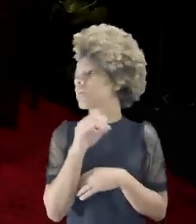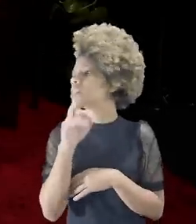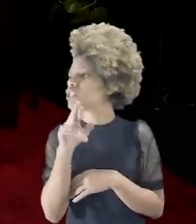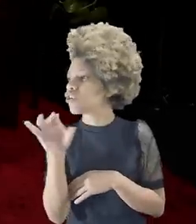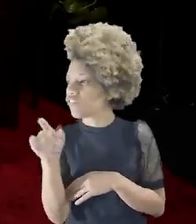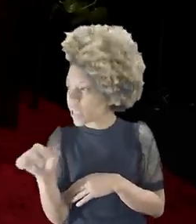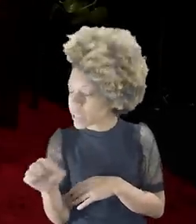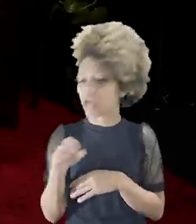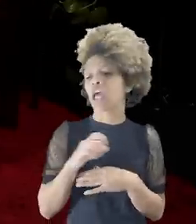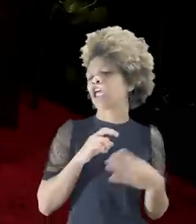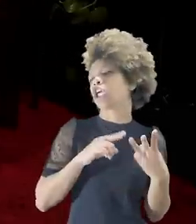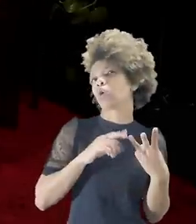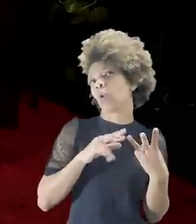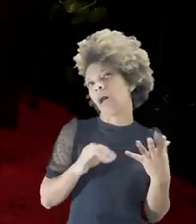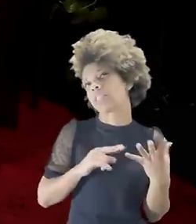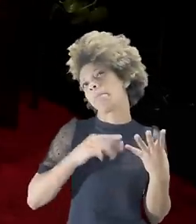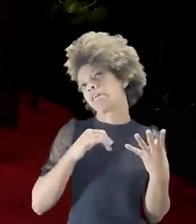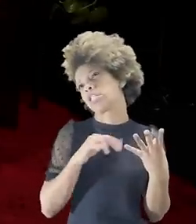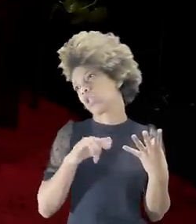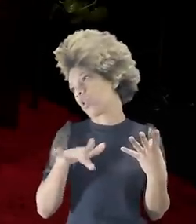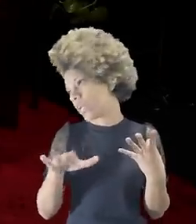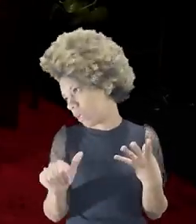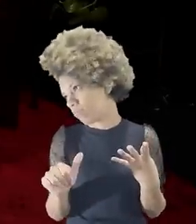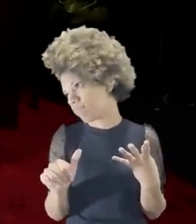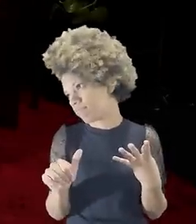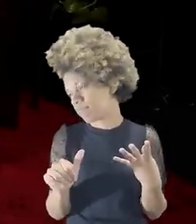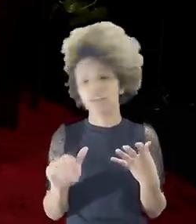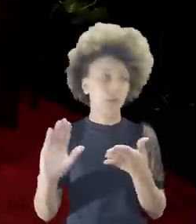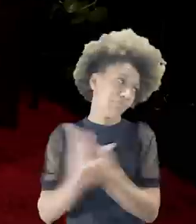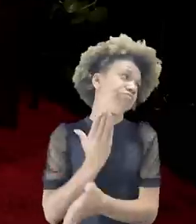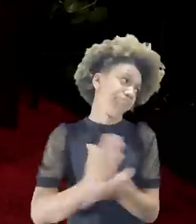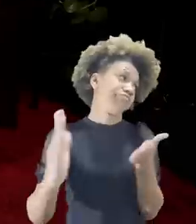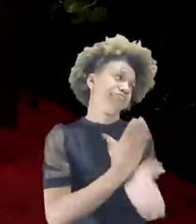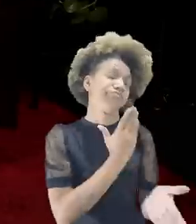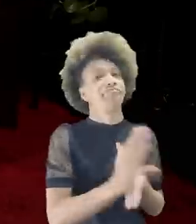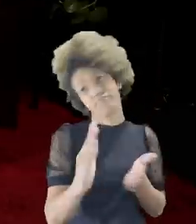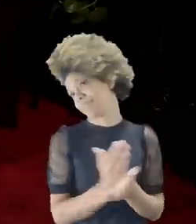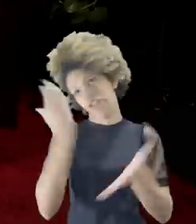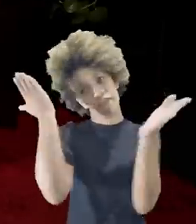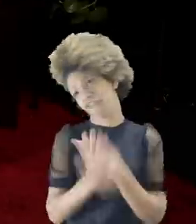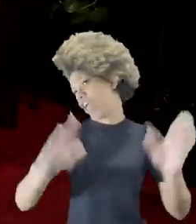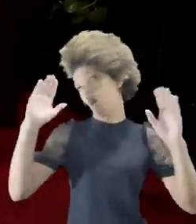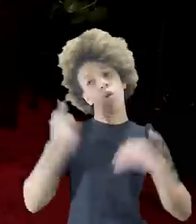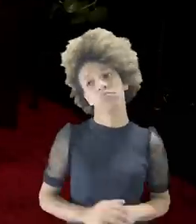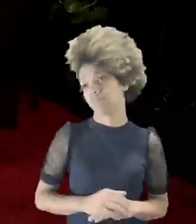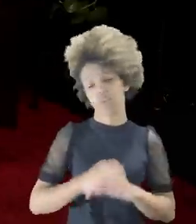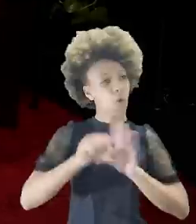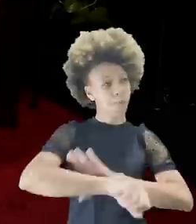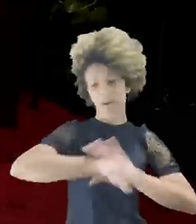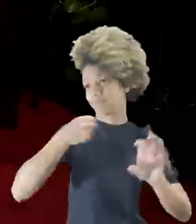Croácia Macedônia e bósnias de bovina quer dizer um separatismo ferrou o basquete brasileiro